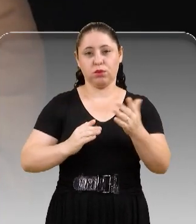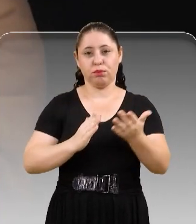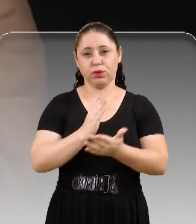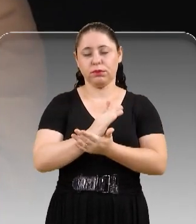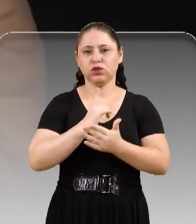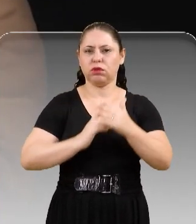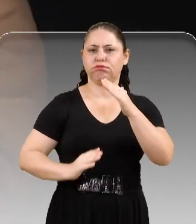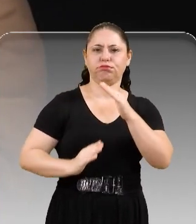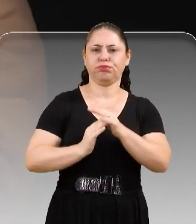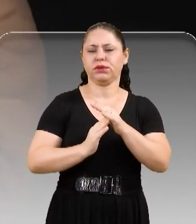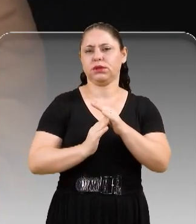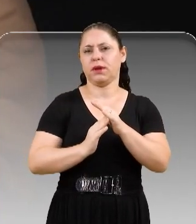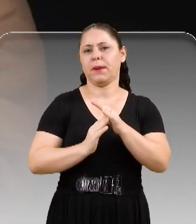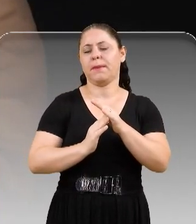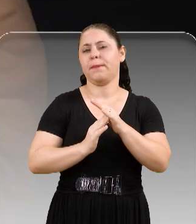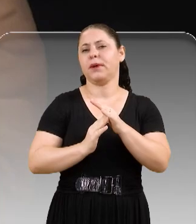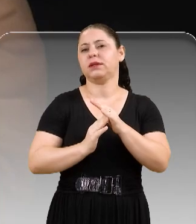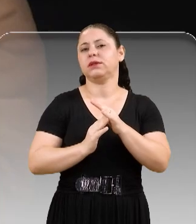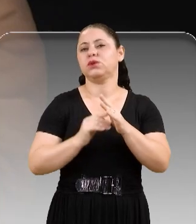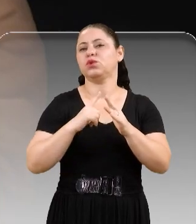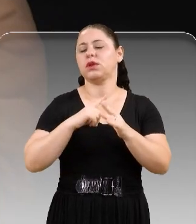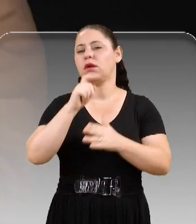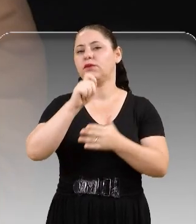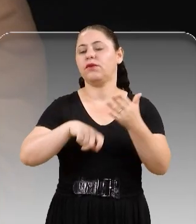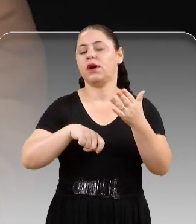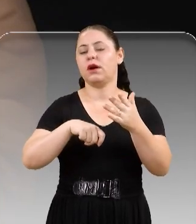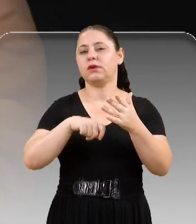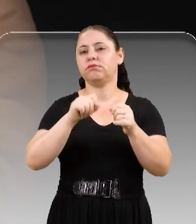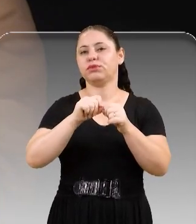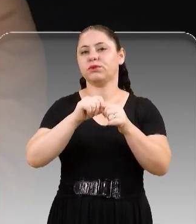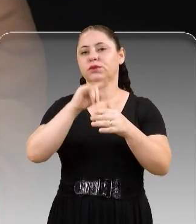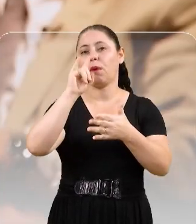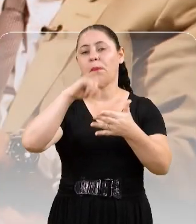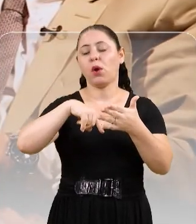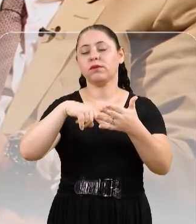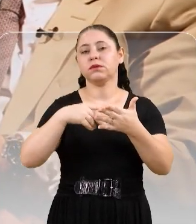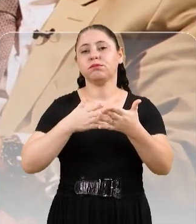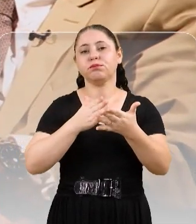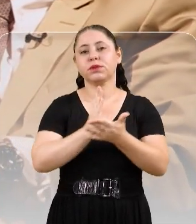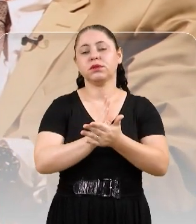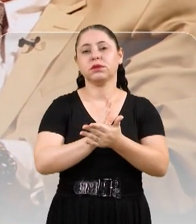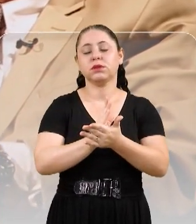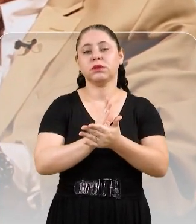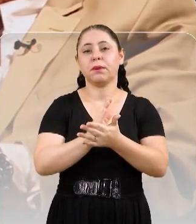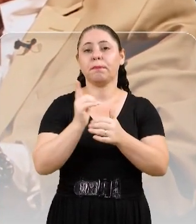mínimo, eu me inscrevi, fiz o concurso e acabei passando no primeiro